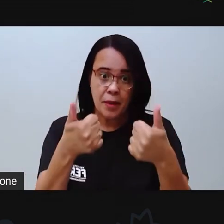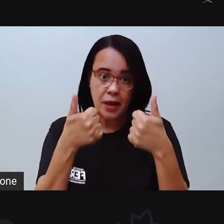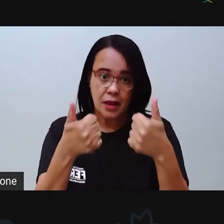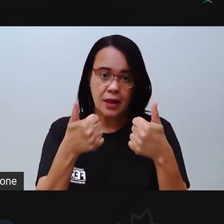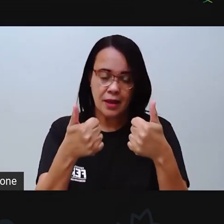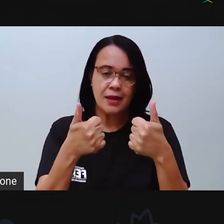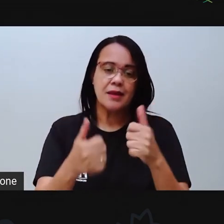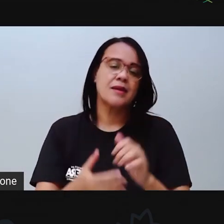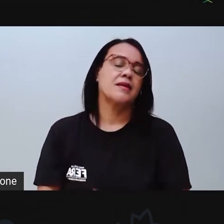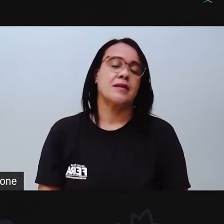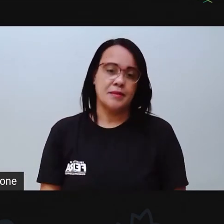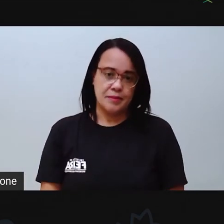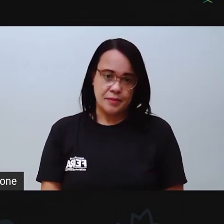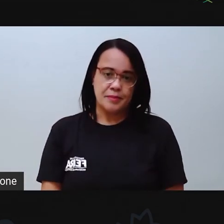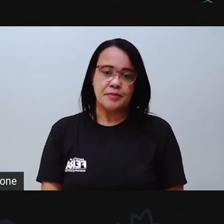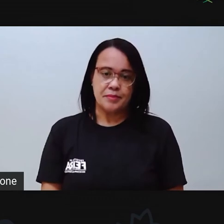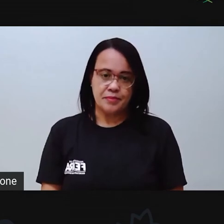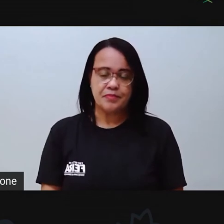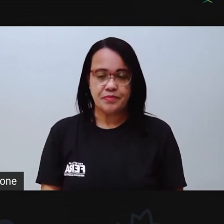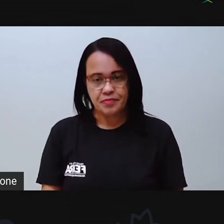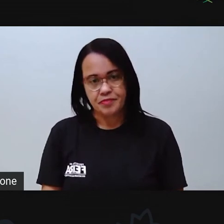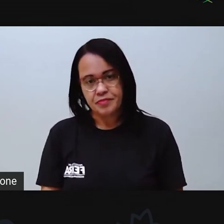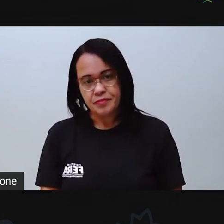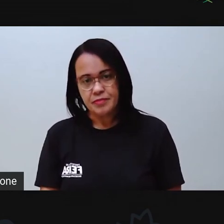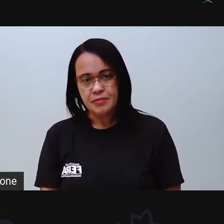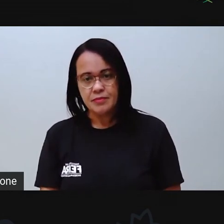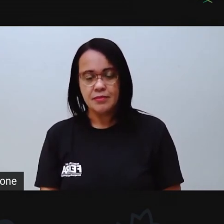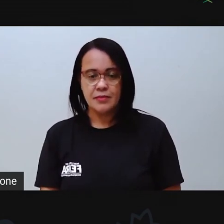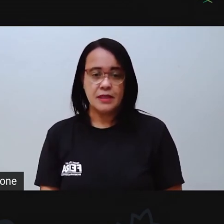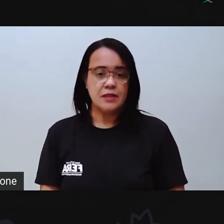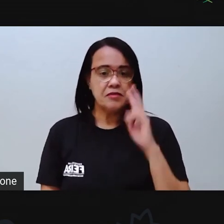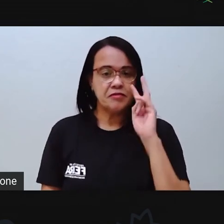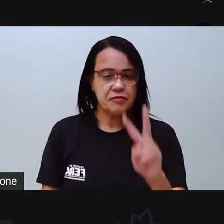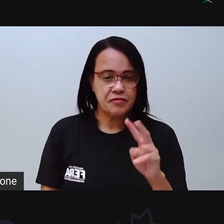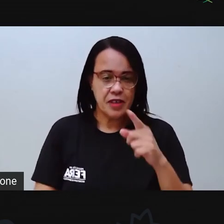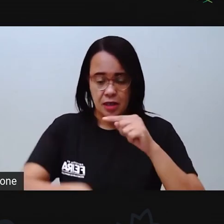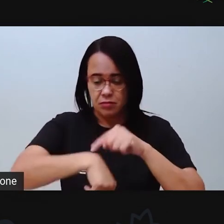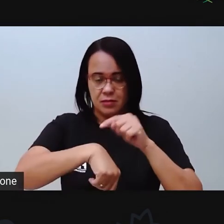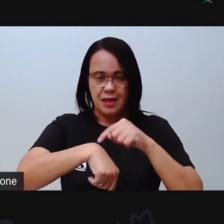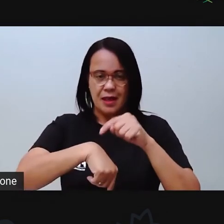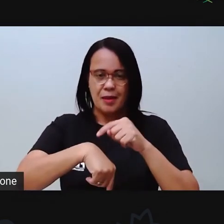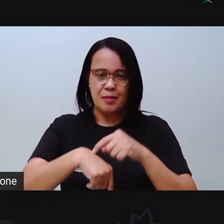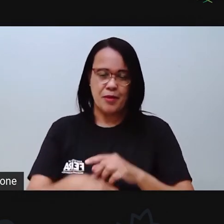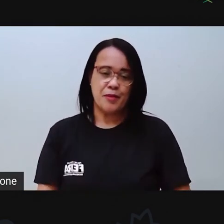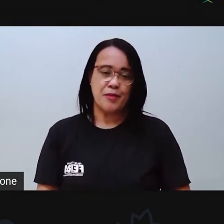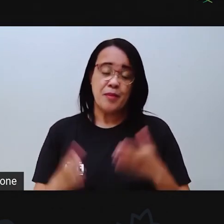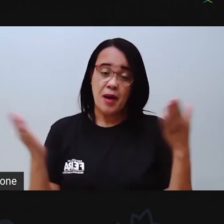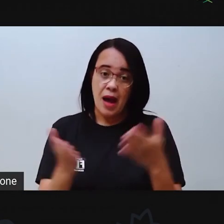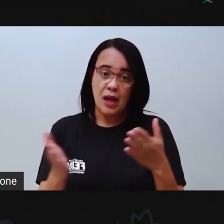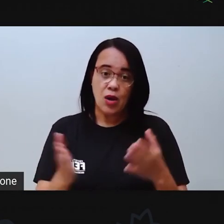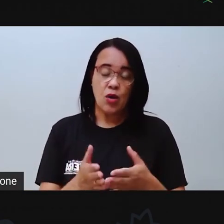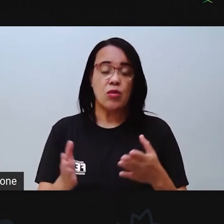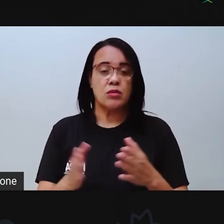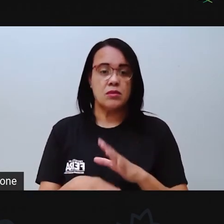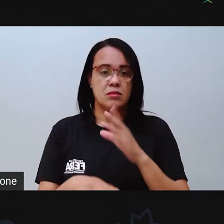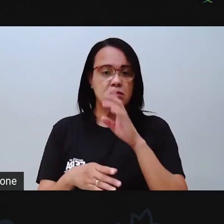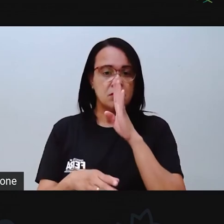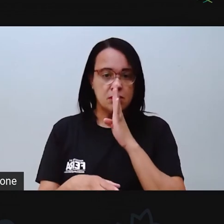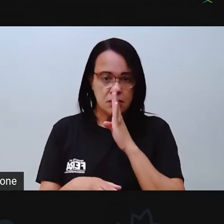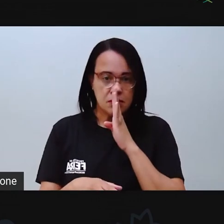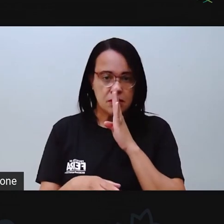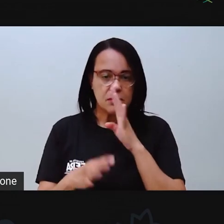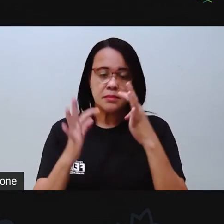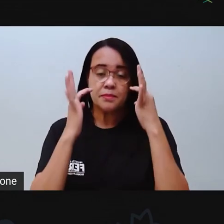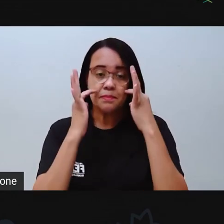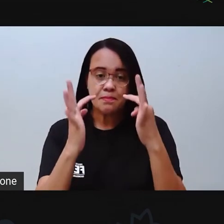prova vai tentar passar num tempo bacana para você ver direitinho. Então, agora a gente vai fazer silêncio de novo, vocês vão observar